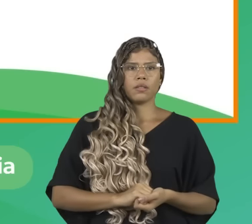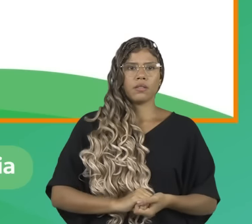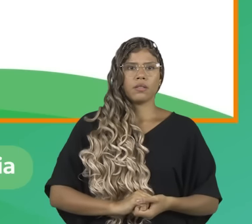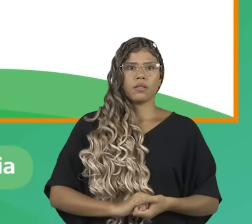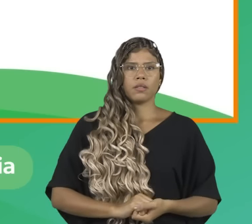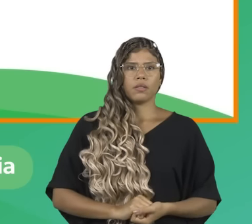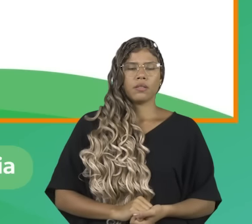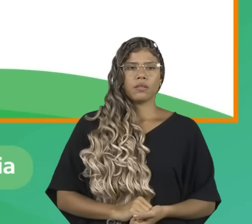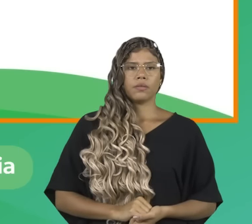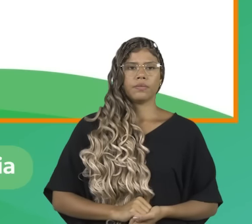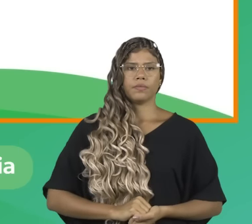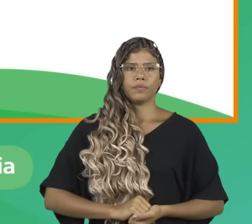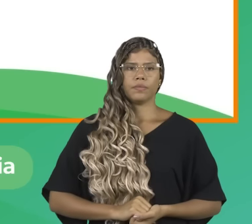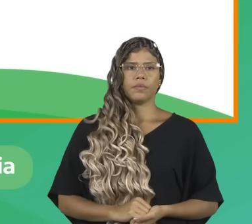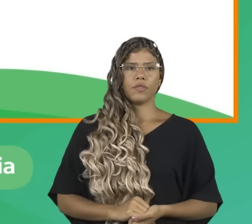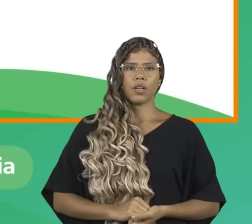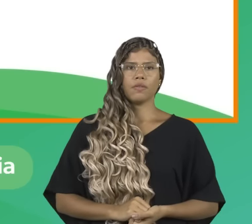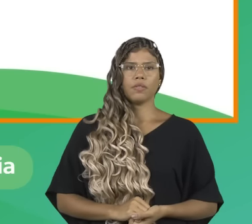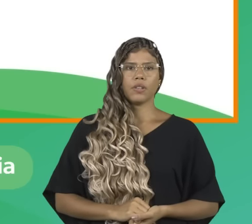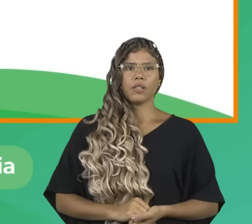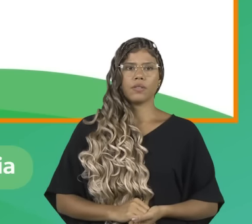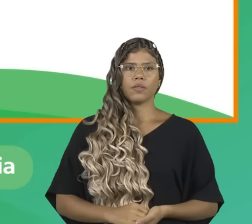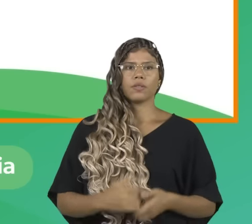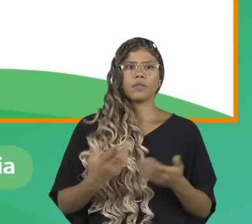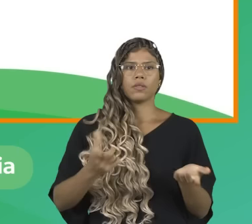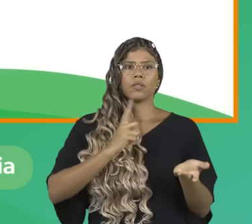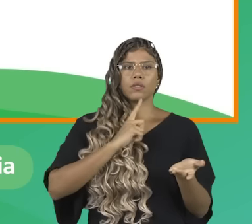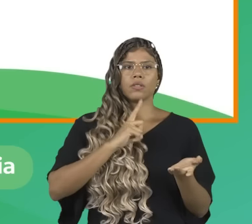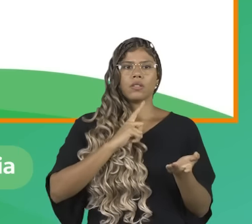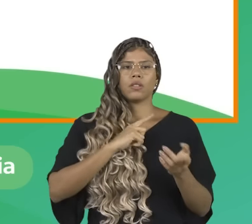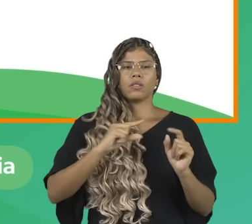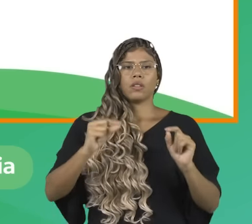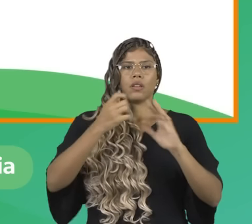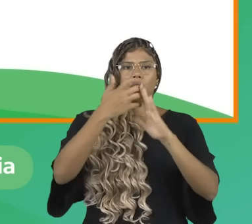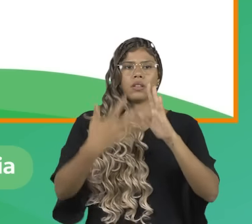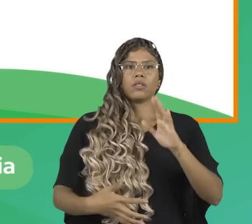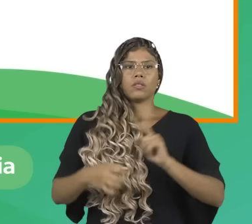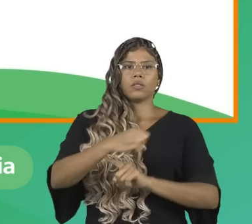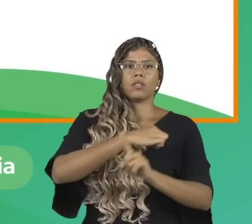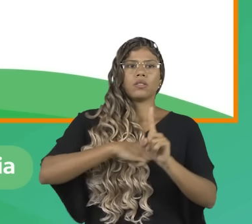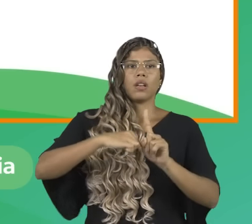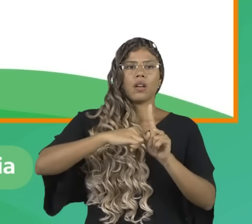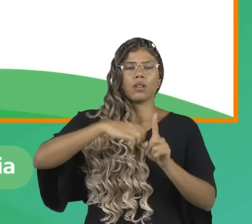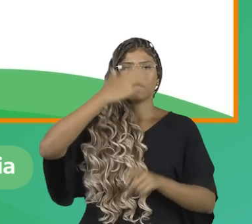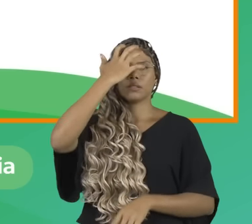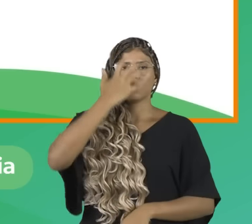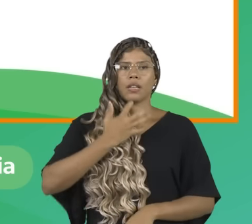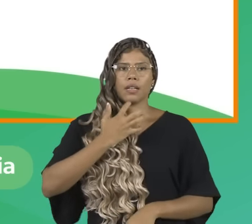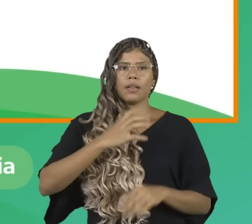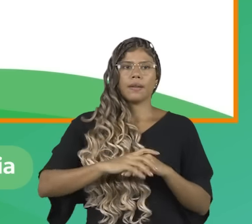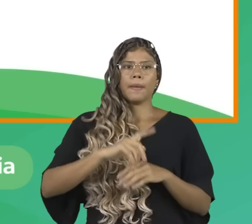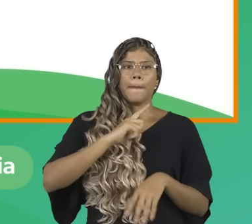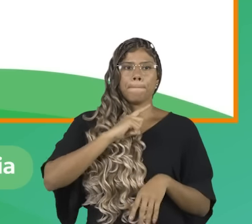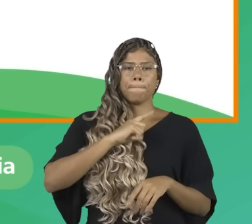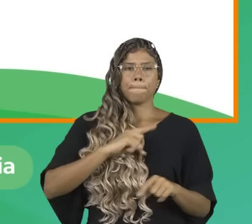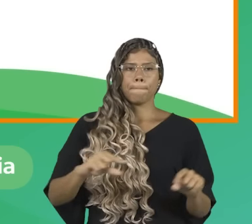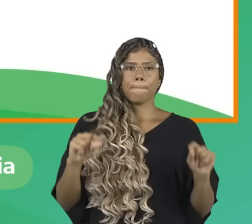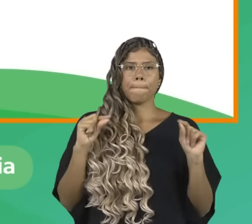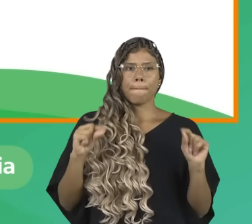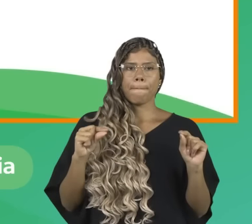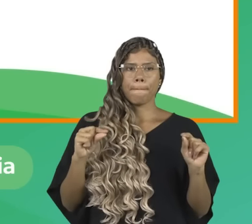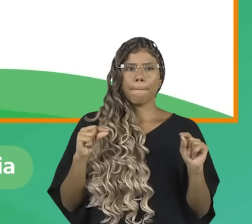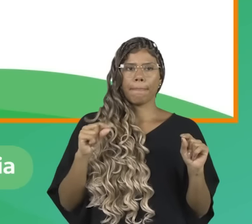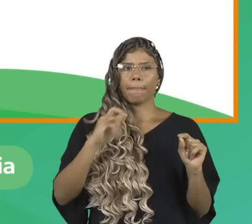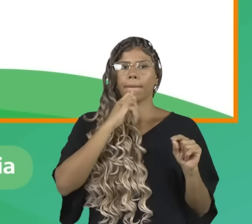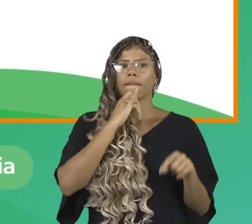por perspectivas sociais muito sérias, que também têm a ver com toda essa visão do que é sustentável, como o respeito às pessoas